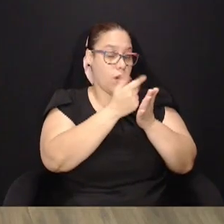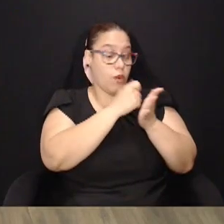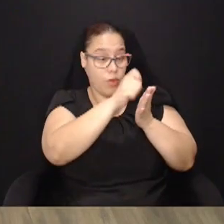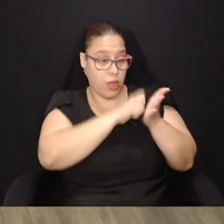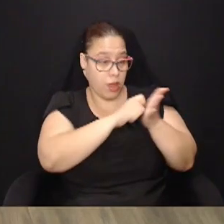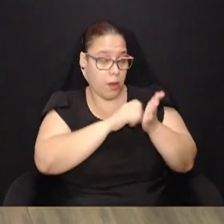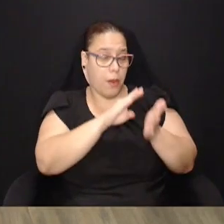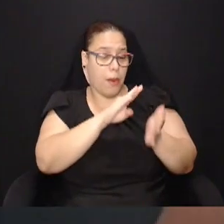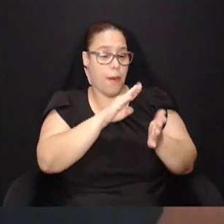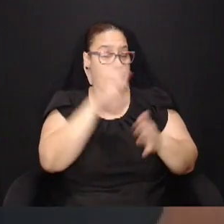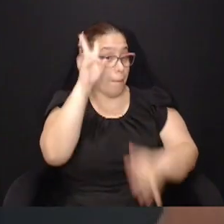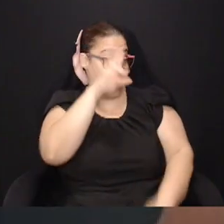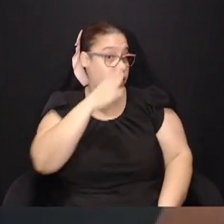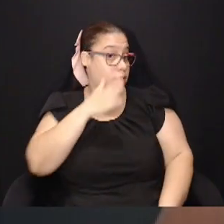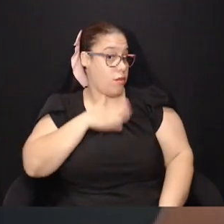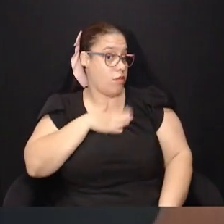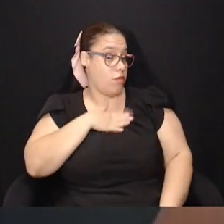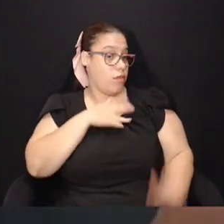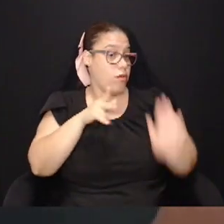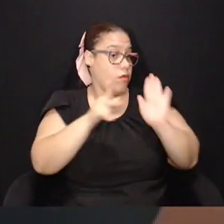conto